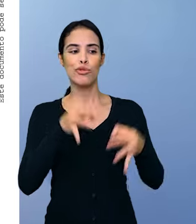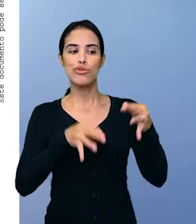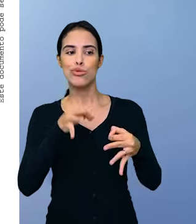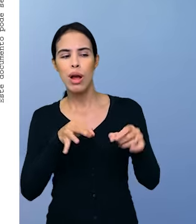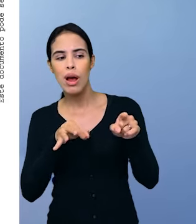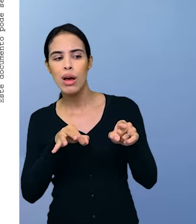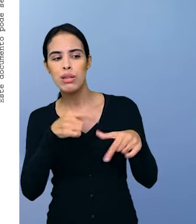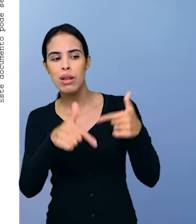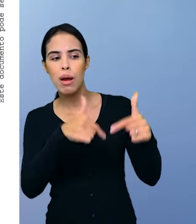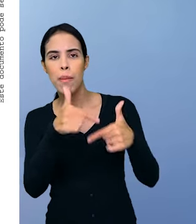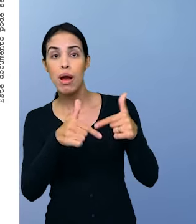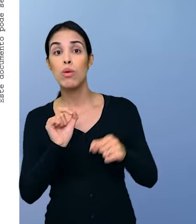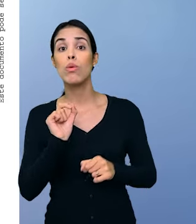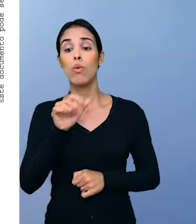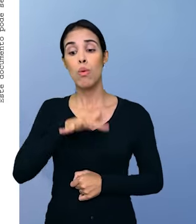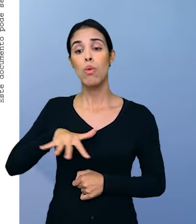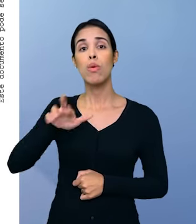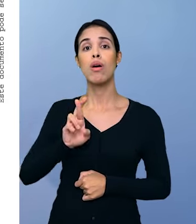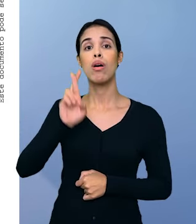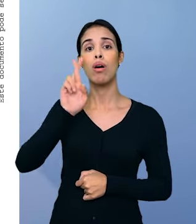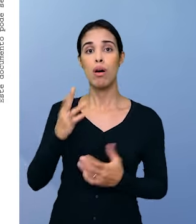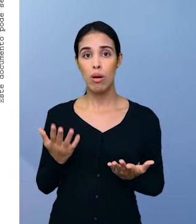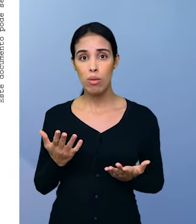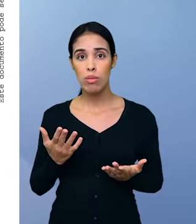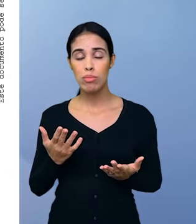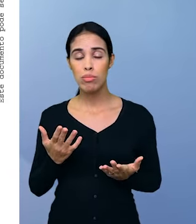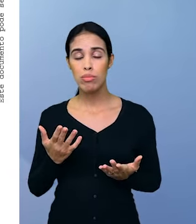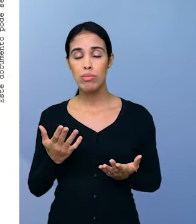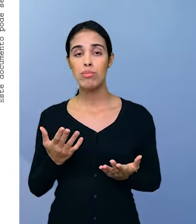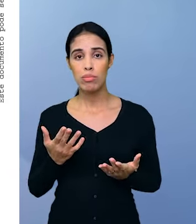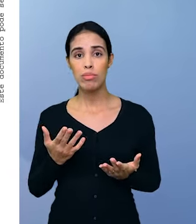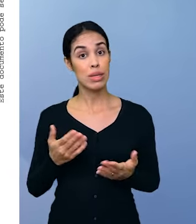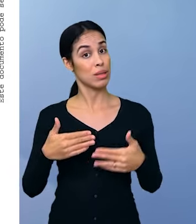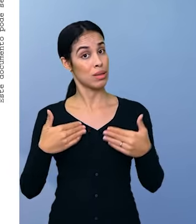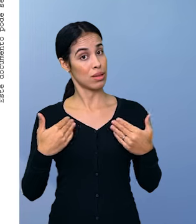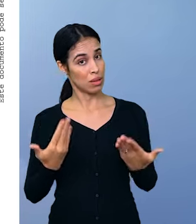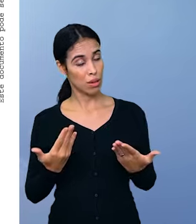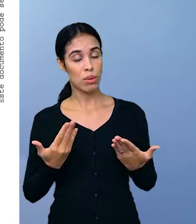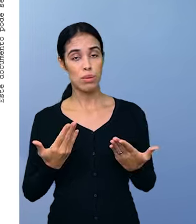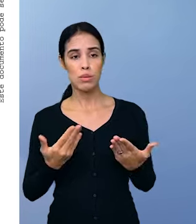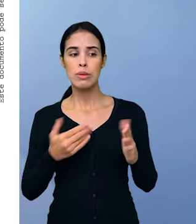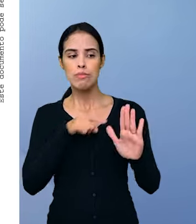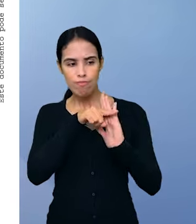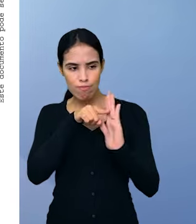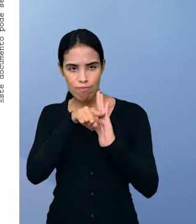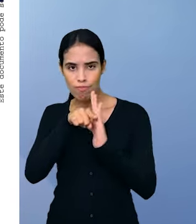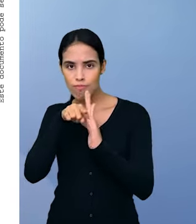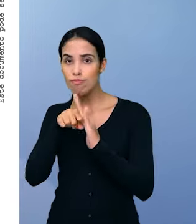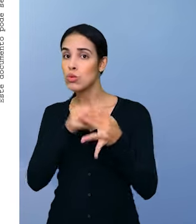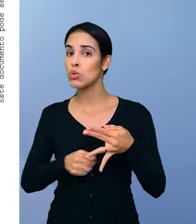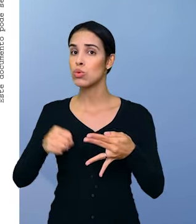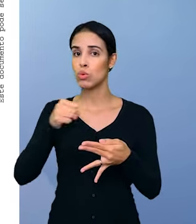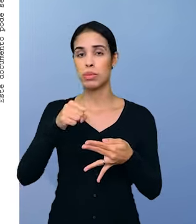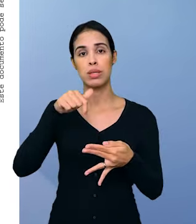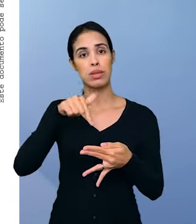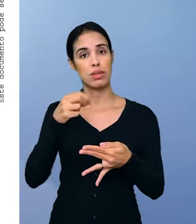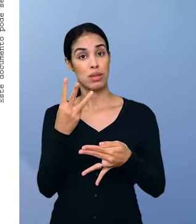seria competente para apreciar e julgar as controvérsias relacionadas ao ambiente de trabalho. Contudo, após a edição da